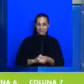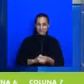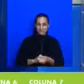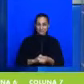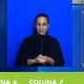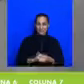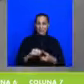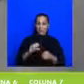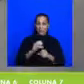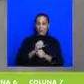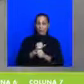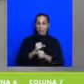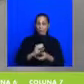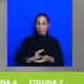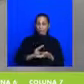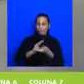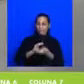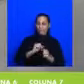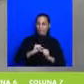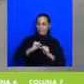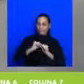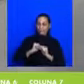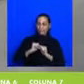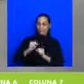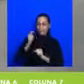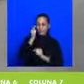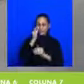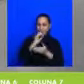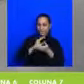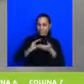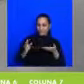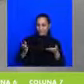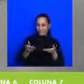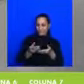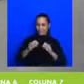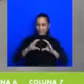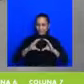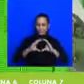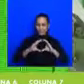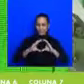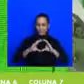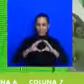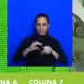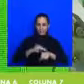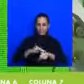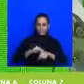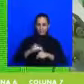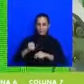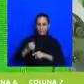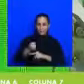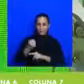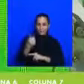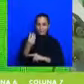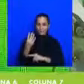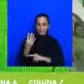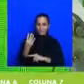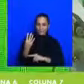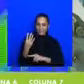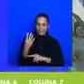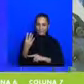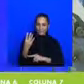O prêmio está acumulado, pode sair para você hoje. Bola marrom, número